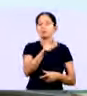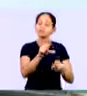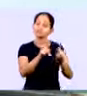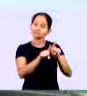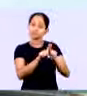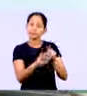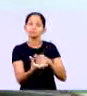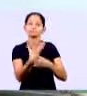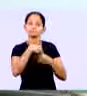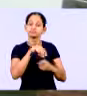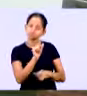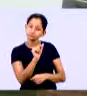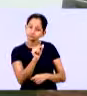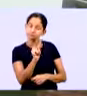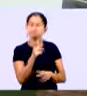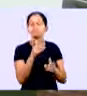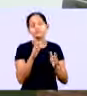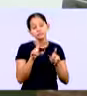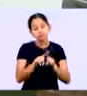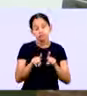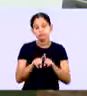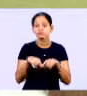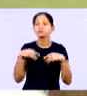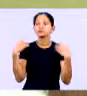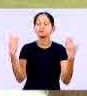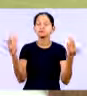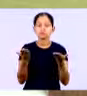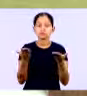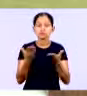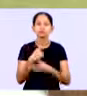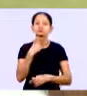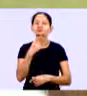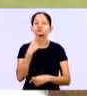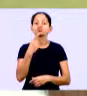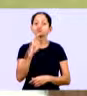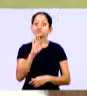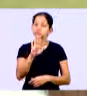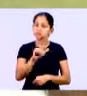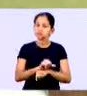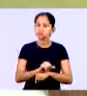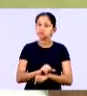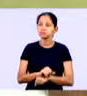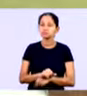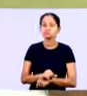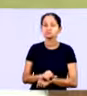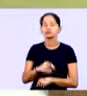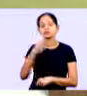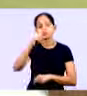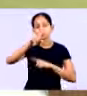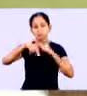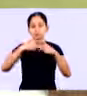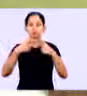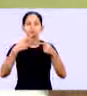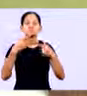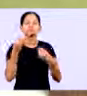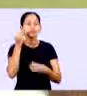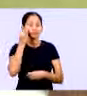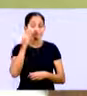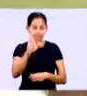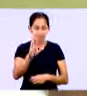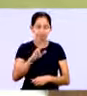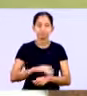né? Para você, não é isso, professor? Isso, e a gente está com uma dúvida aqui, professor, vamos de repente a gente retornar e explicar novamente. Sim.